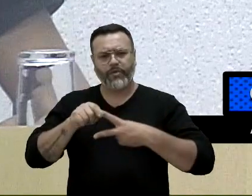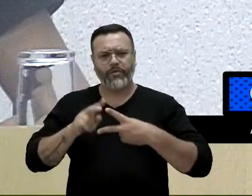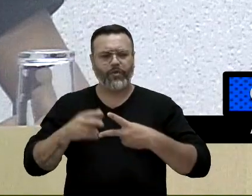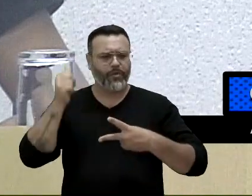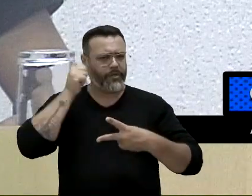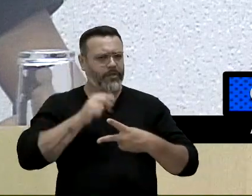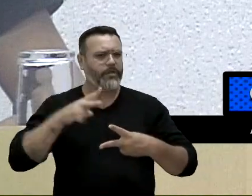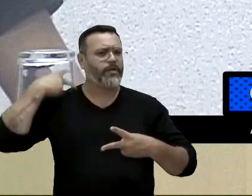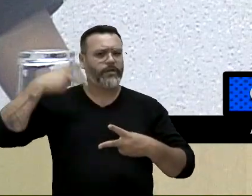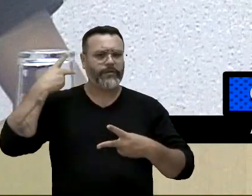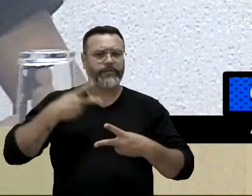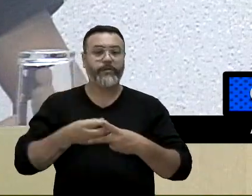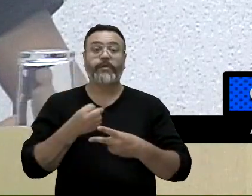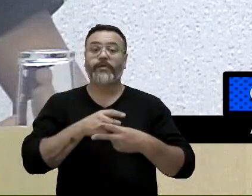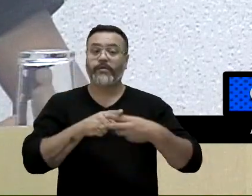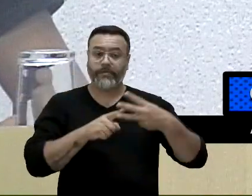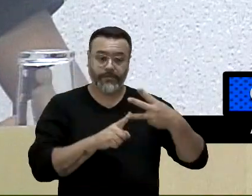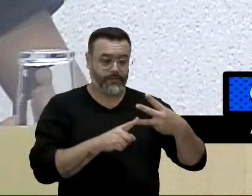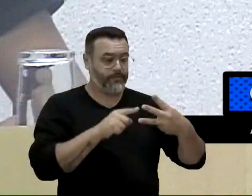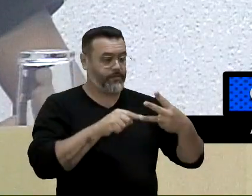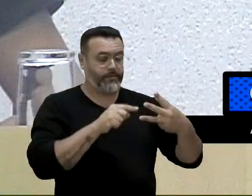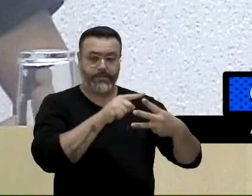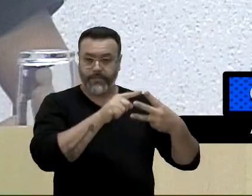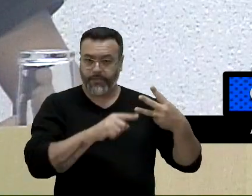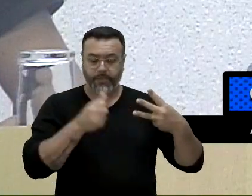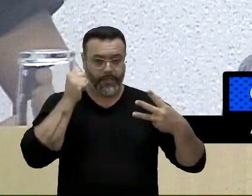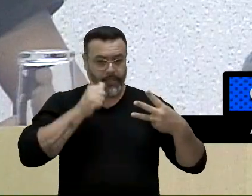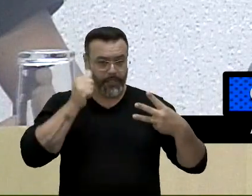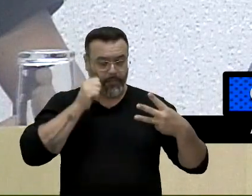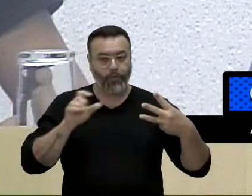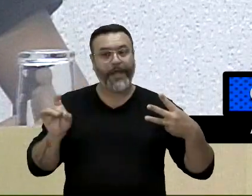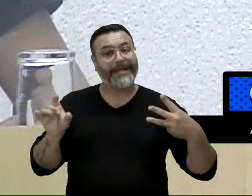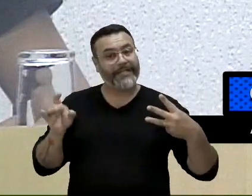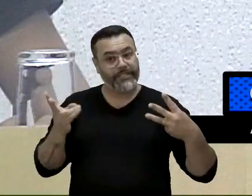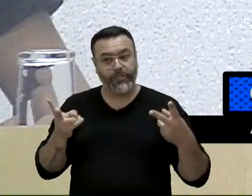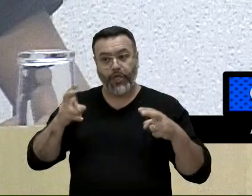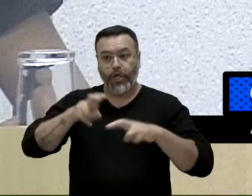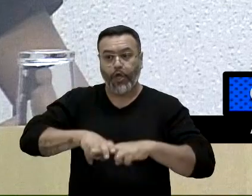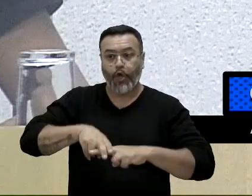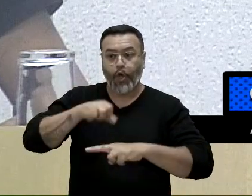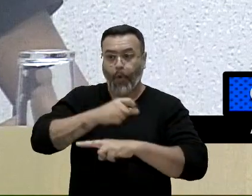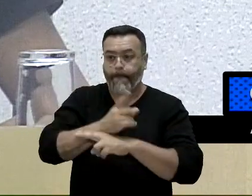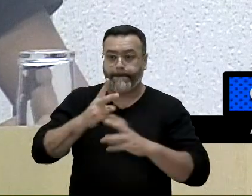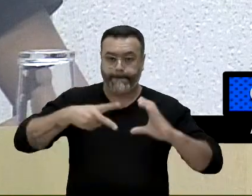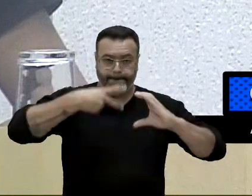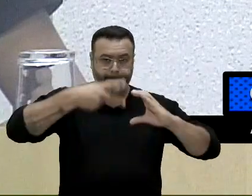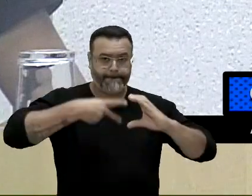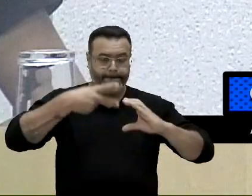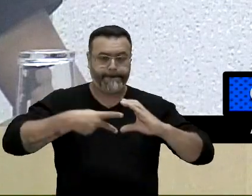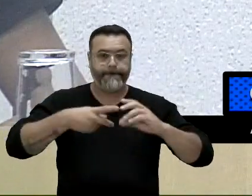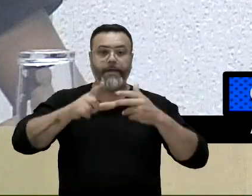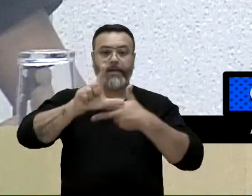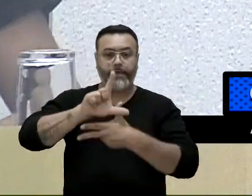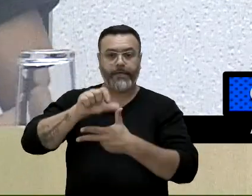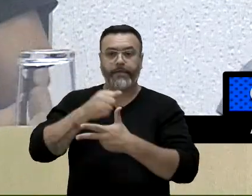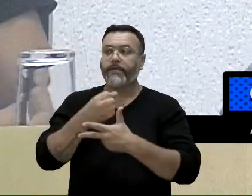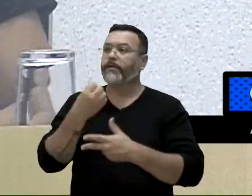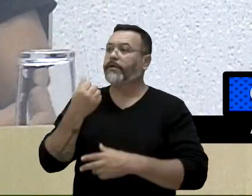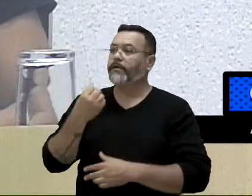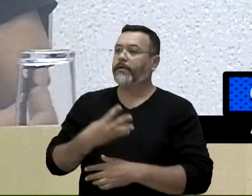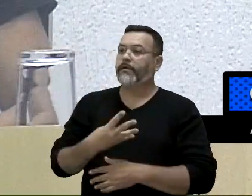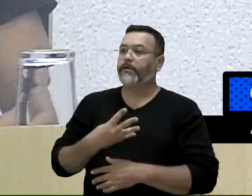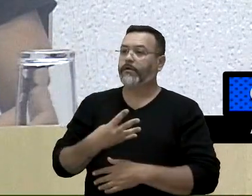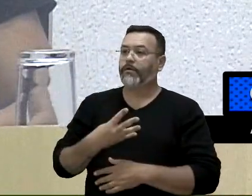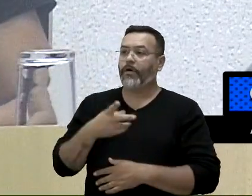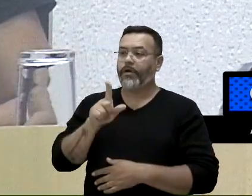somos apenas 3 mulheres ocupando cadeiras nessa Câmara Legislativa, 4 se contarmos também